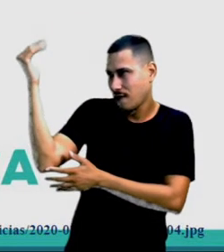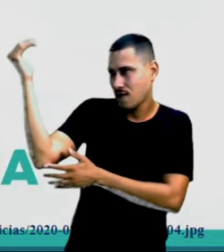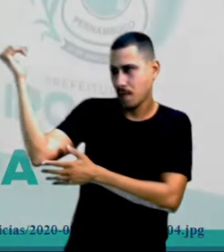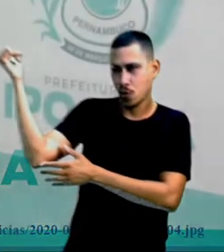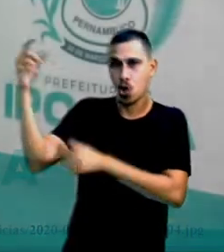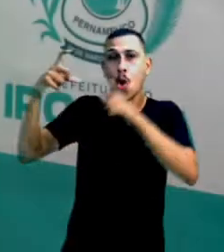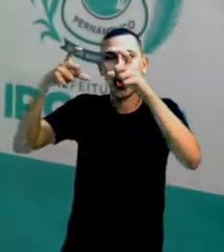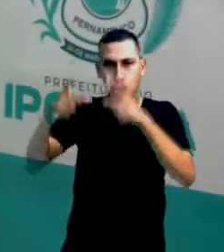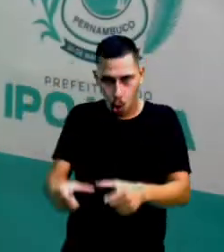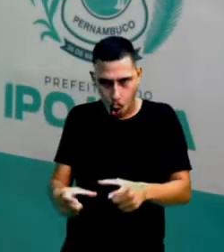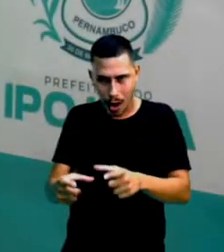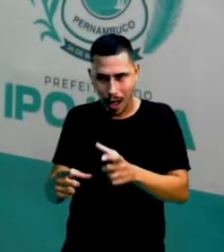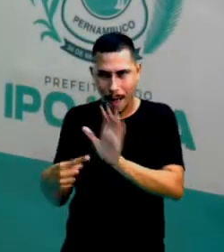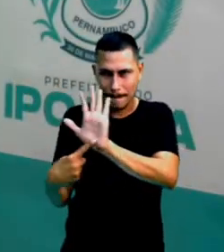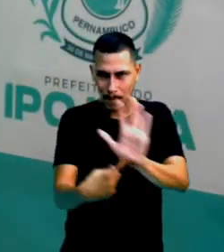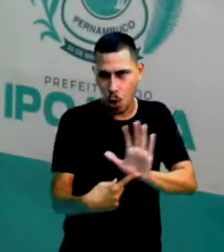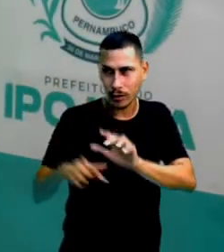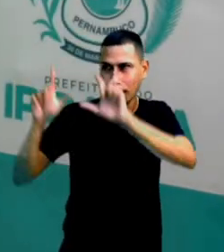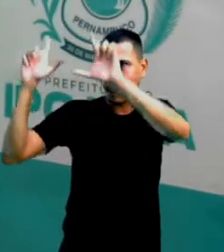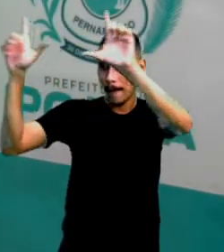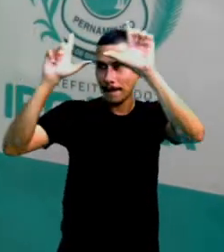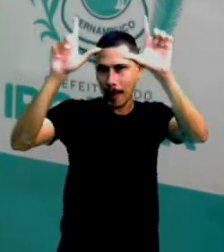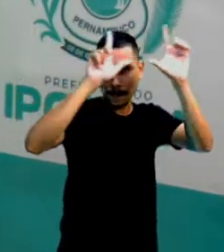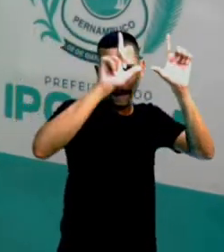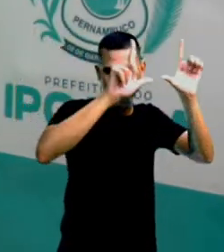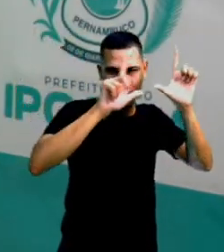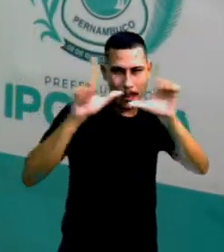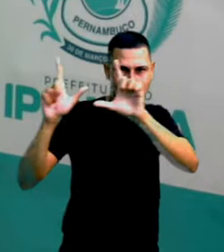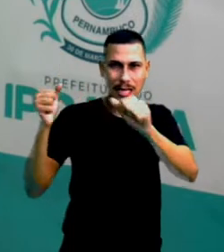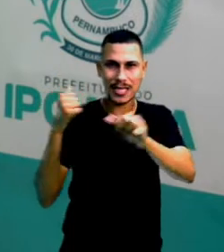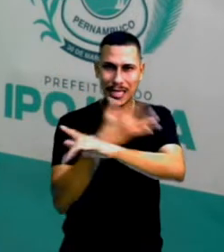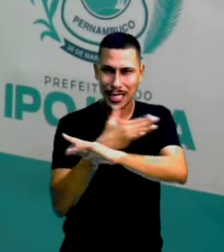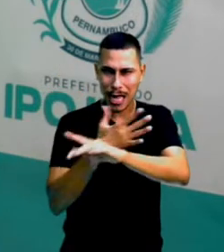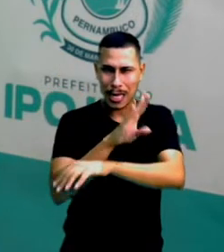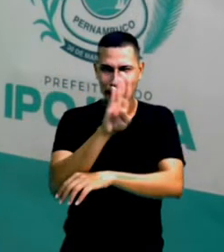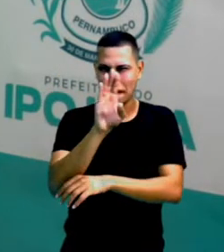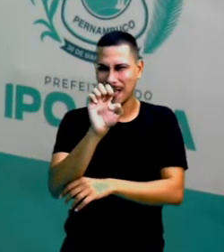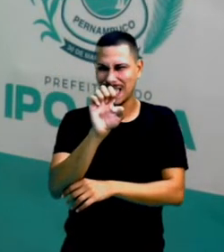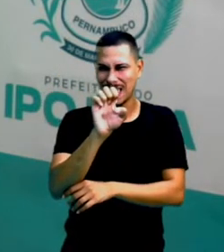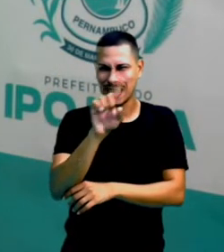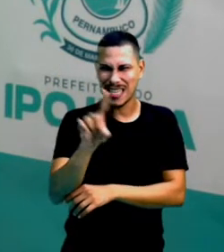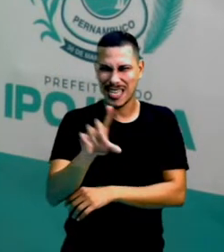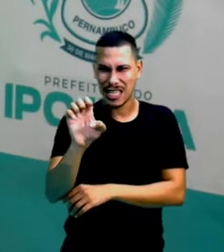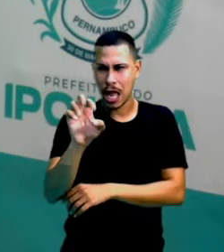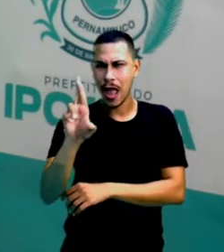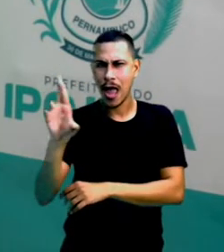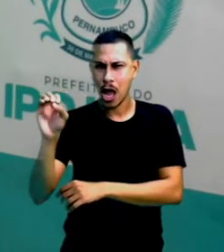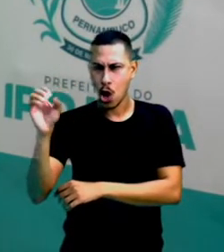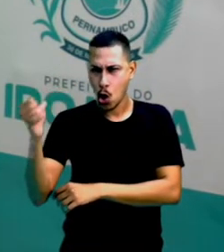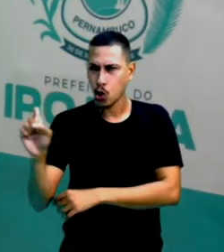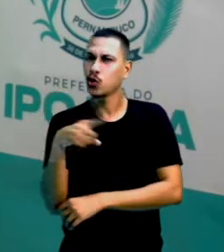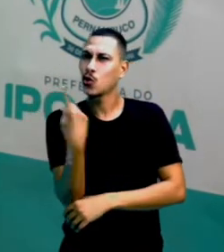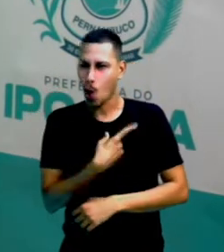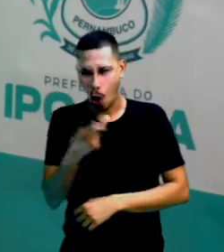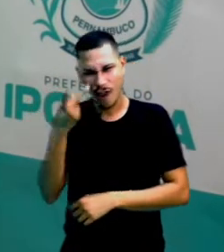dele em Bezerros, ali perto de Gravatá. E a gente vai visitar. Me aguardem.